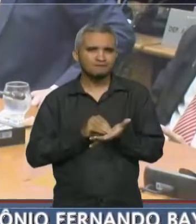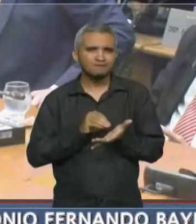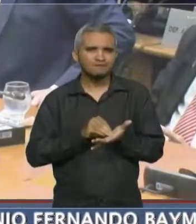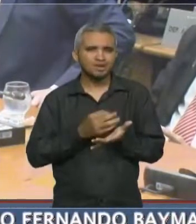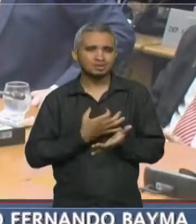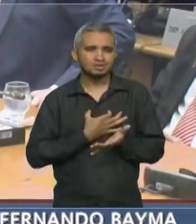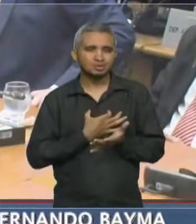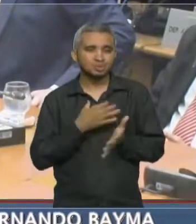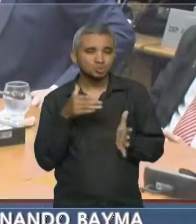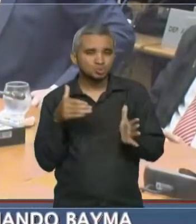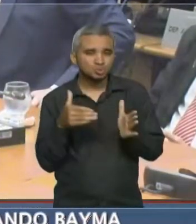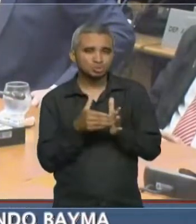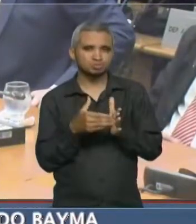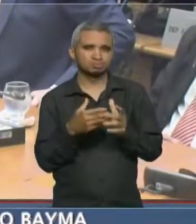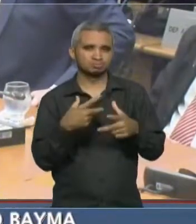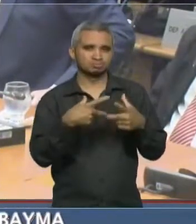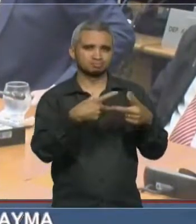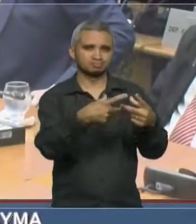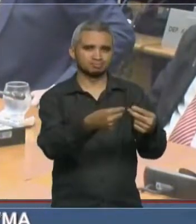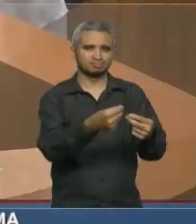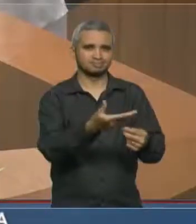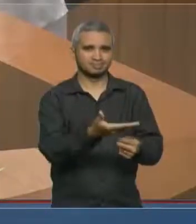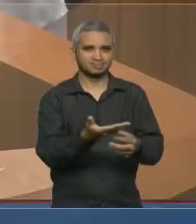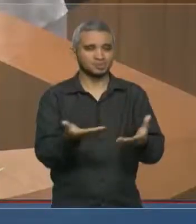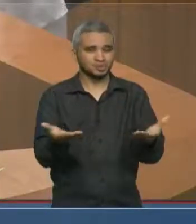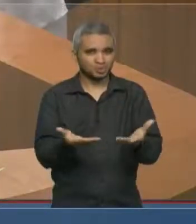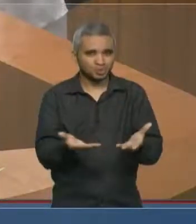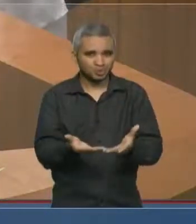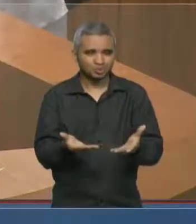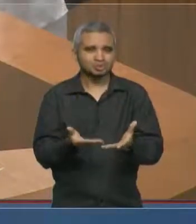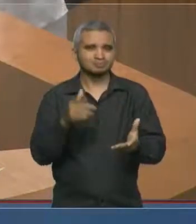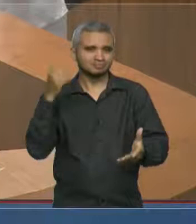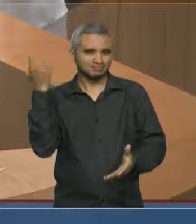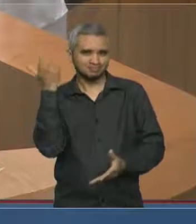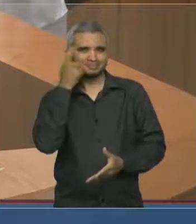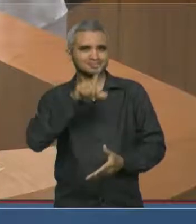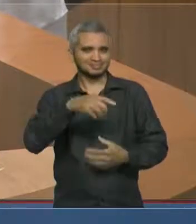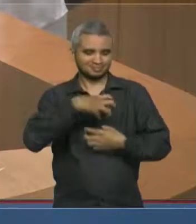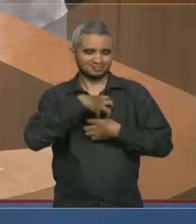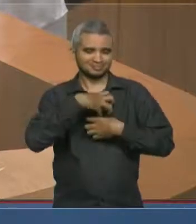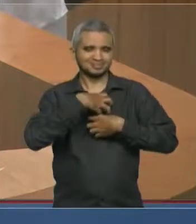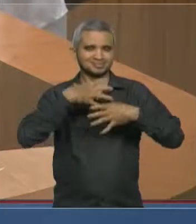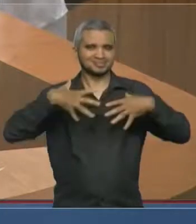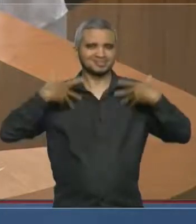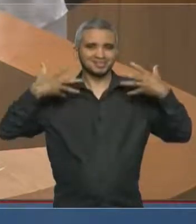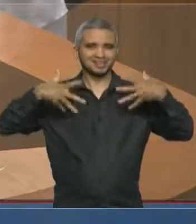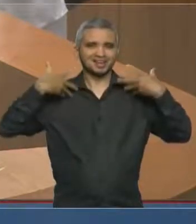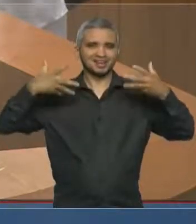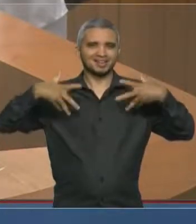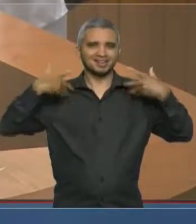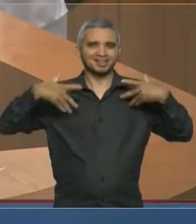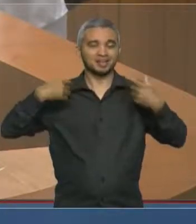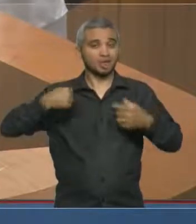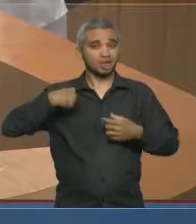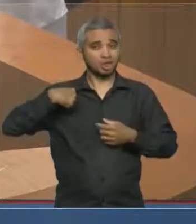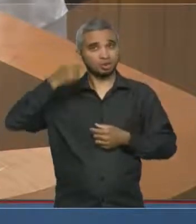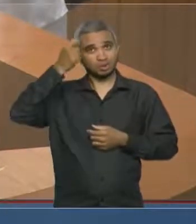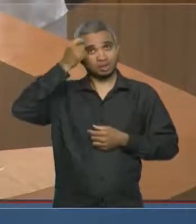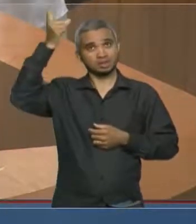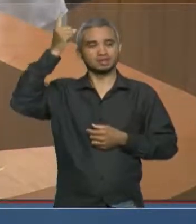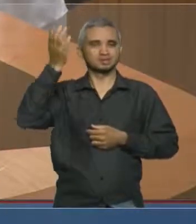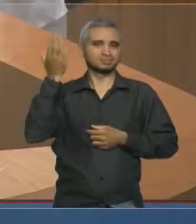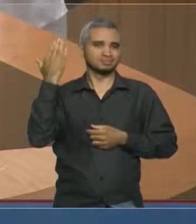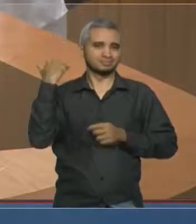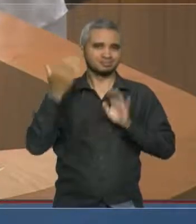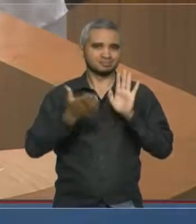homenagem, talvez, e hoje está concretizando, para minha alegria, ter sido iniciado por mim e todos os meus